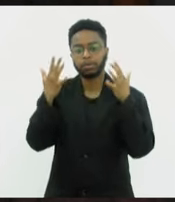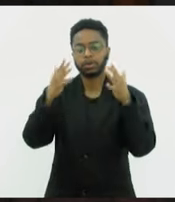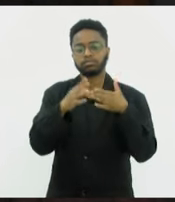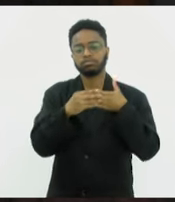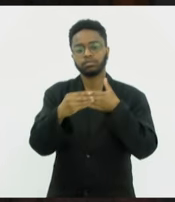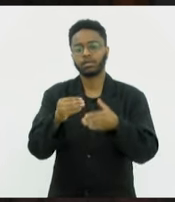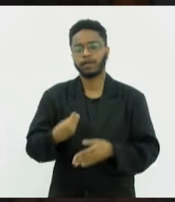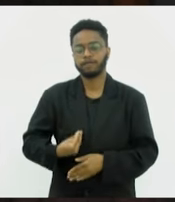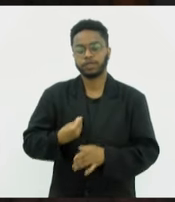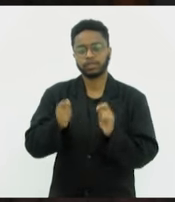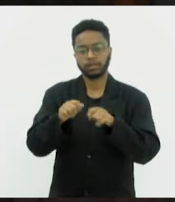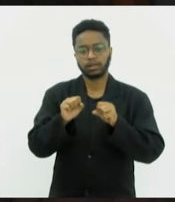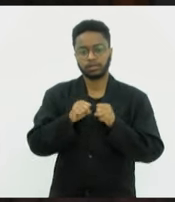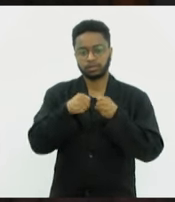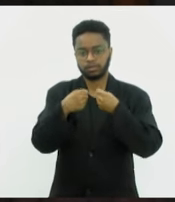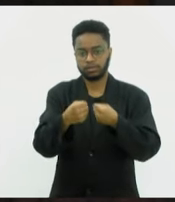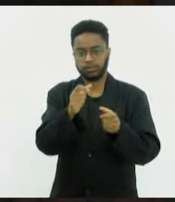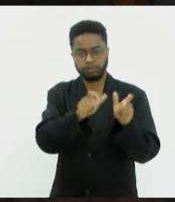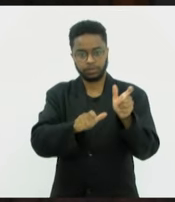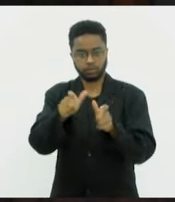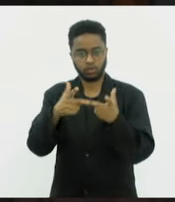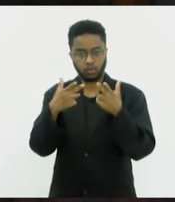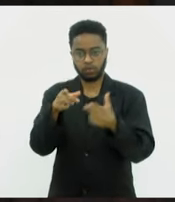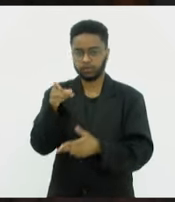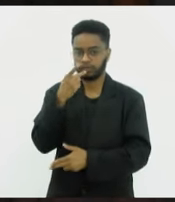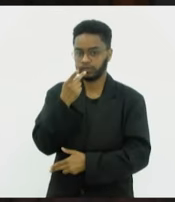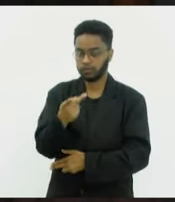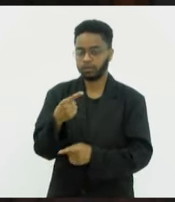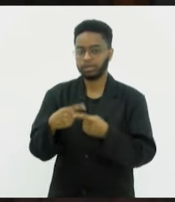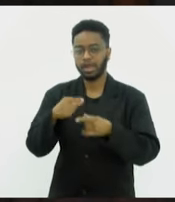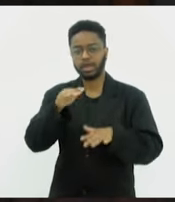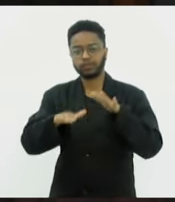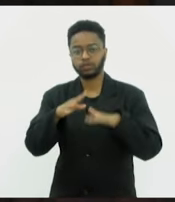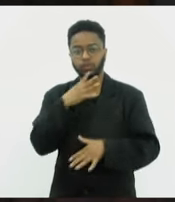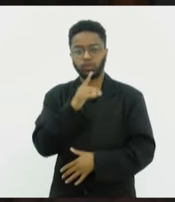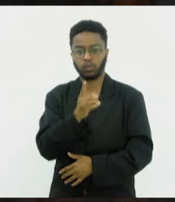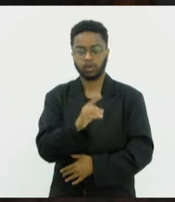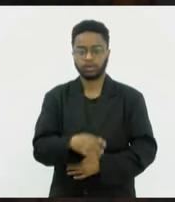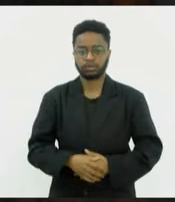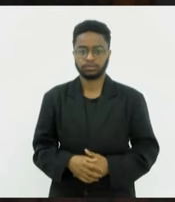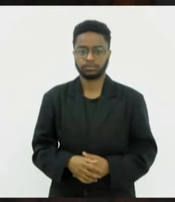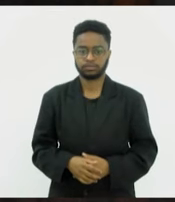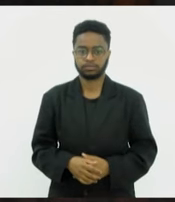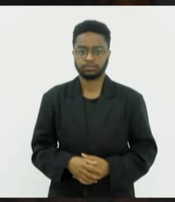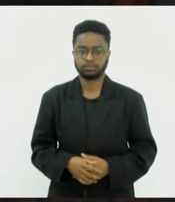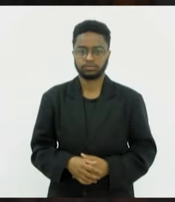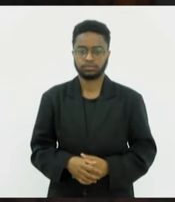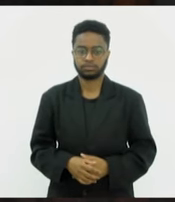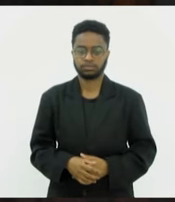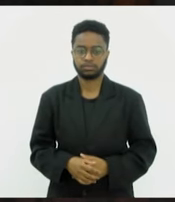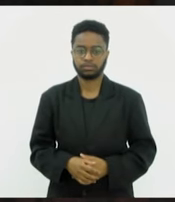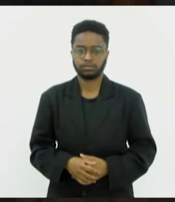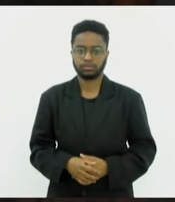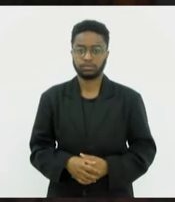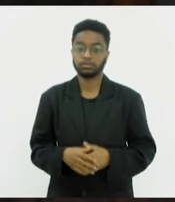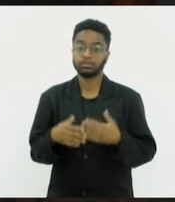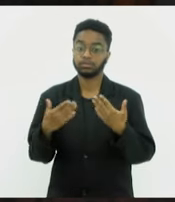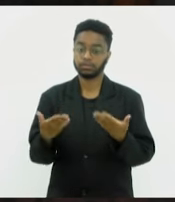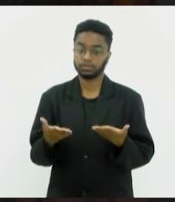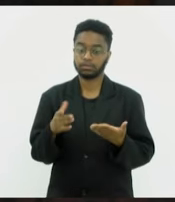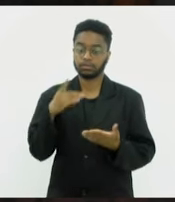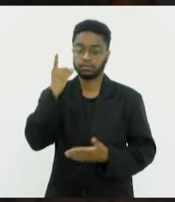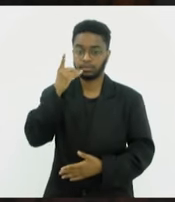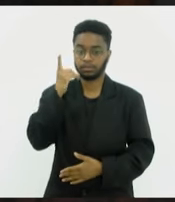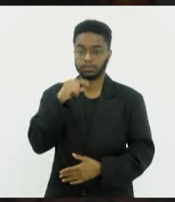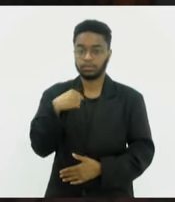que defendesse pessoas, como Vossa Excelência disse, que muitas vezes eles nem conhecem. Então, nós temos visto, deputado,